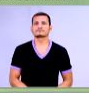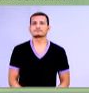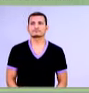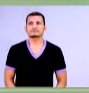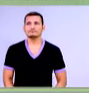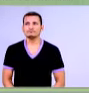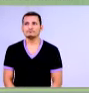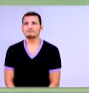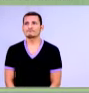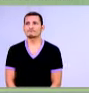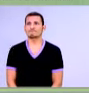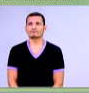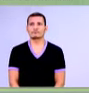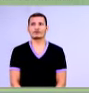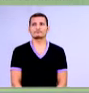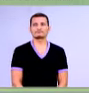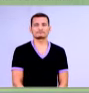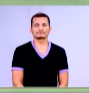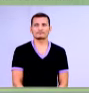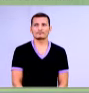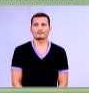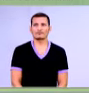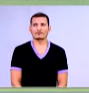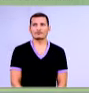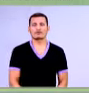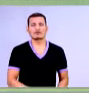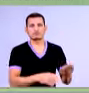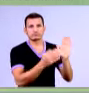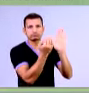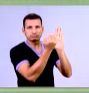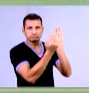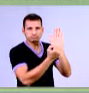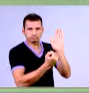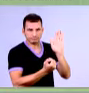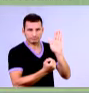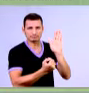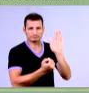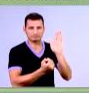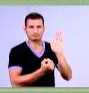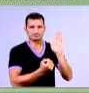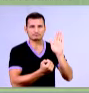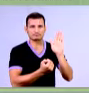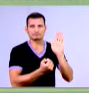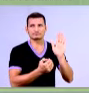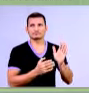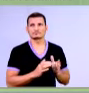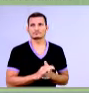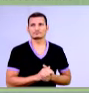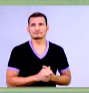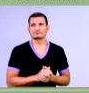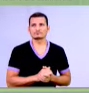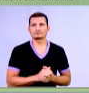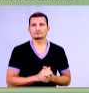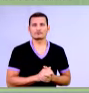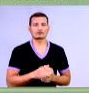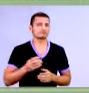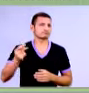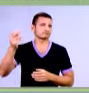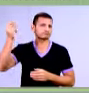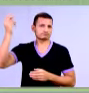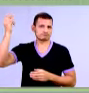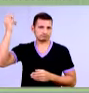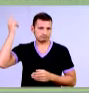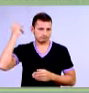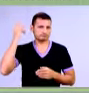esse arquivo, né? Então a listagem toda dos arquivos de um determinado diretório. Né? Então isso nos primórdios da